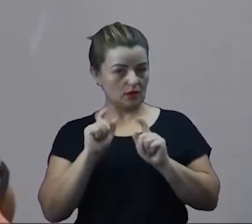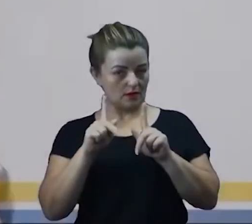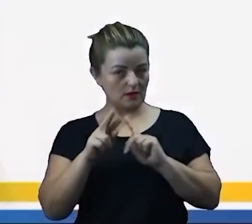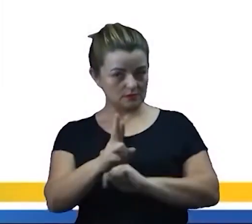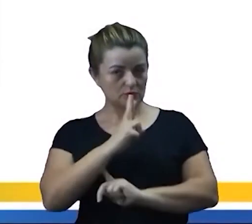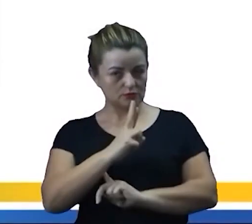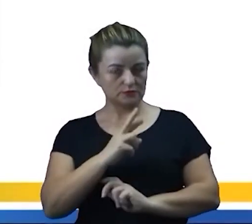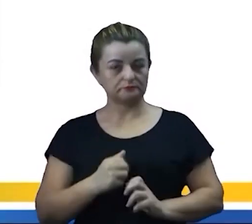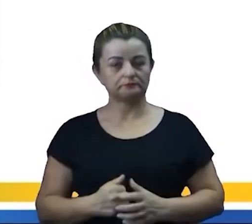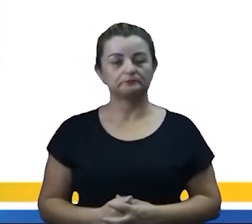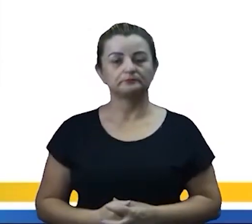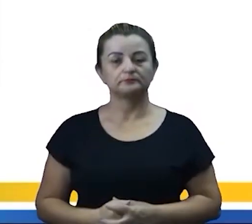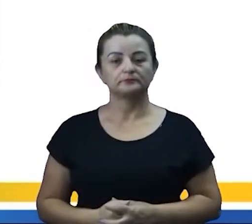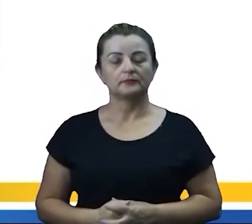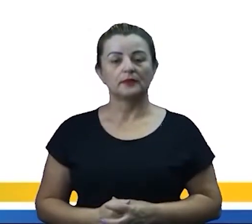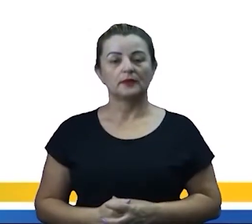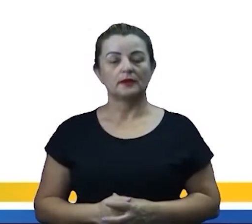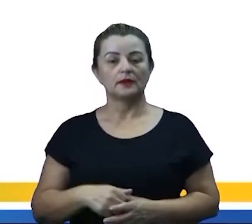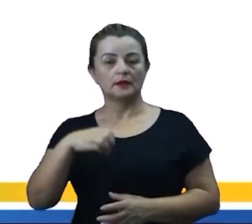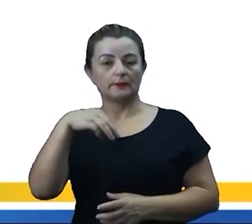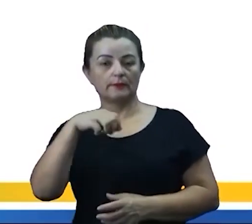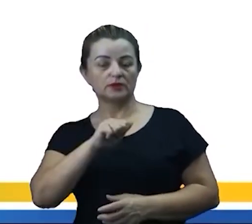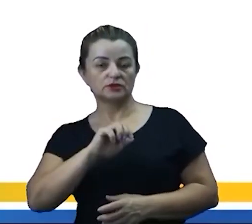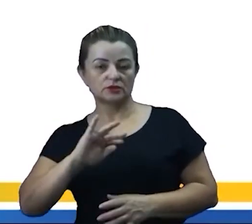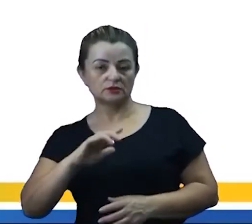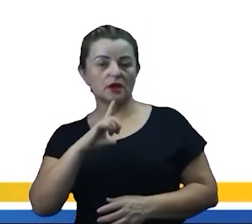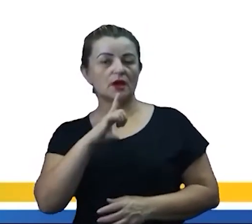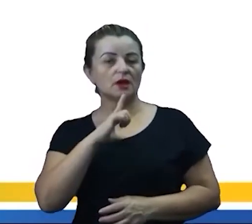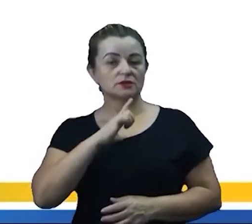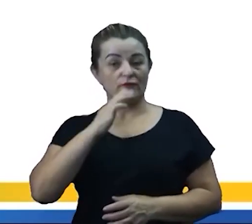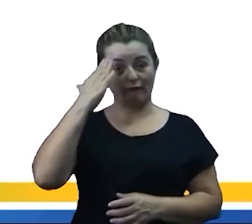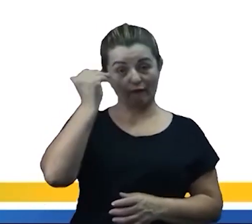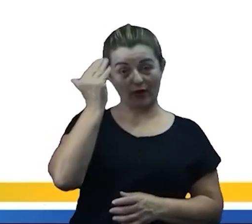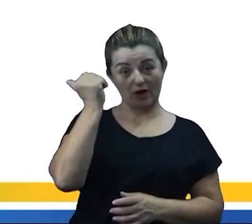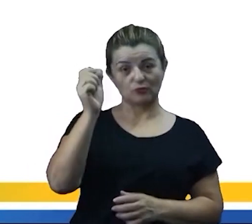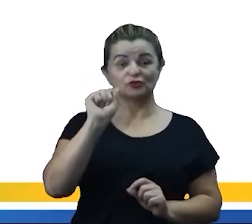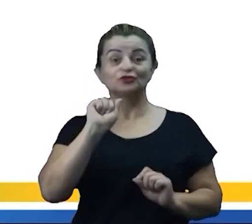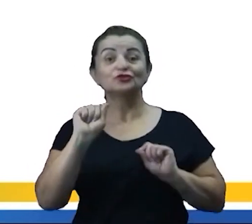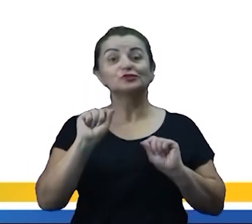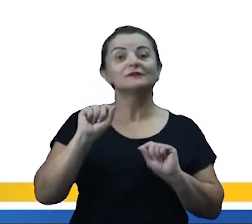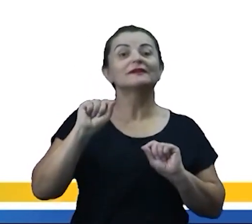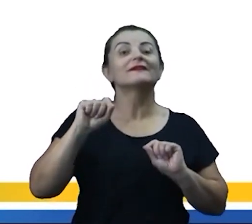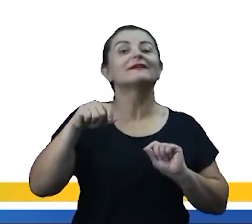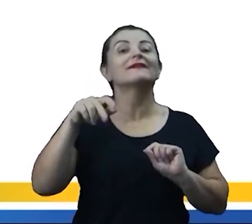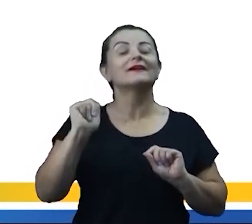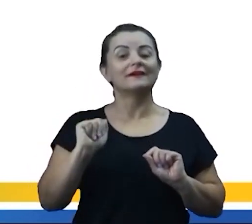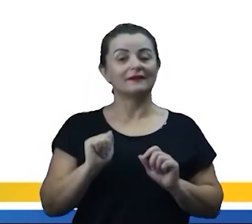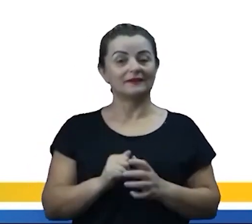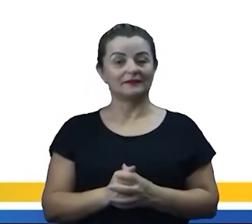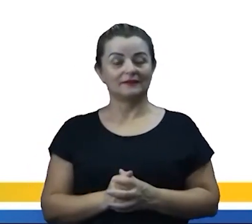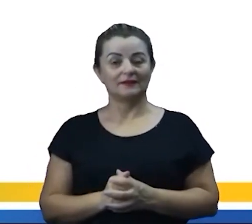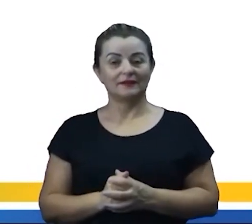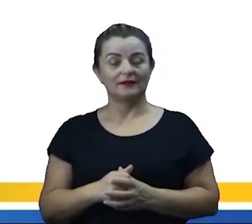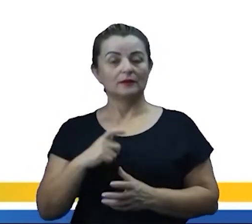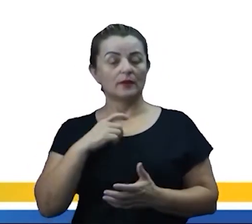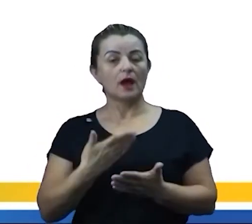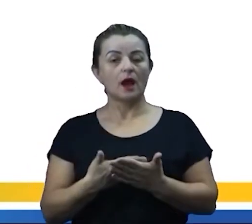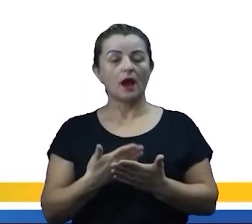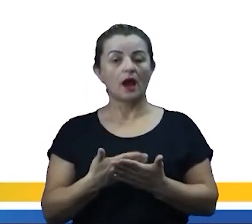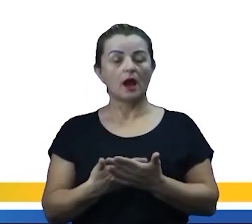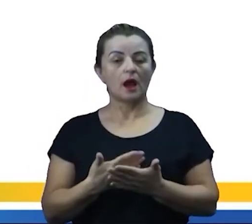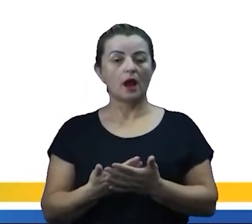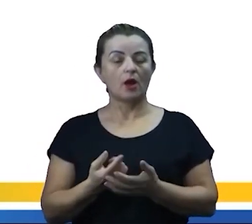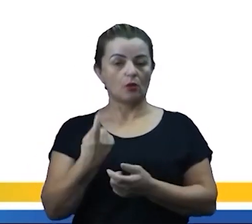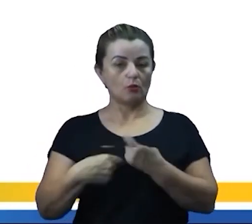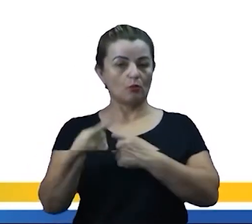tá bom? Vamos lá? Machado de Assis tinha fama de... E aí, gente? Baseado na nossa última aula.